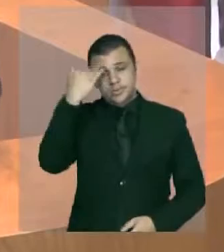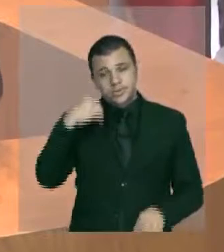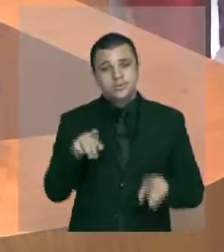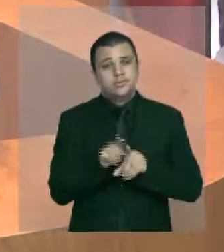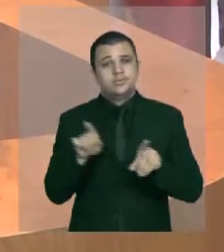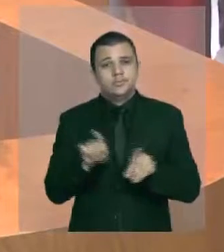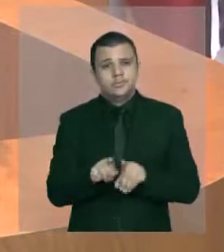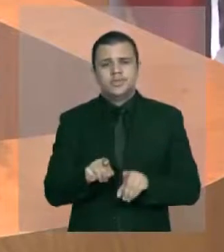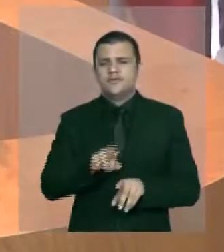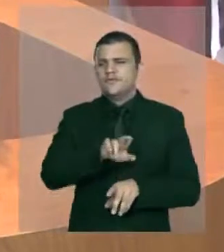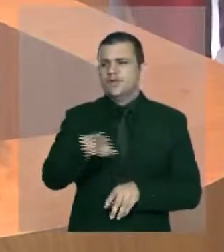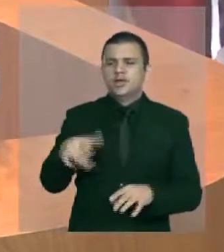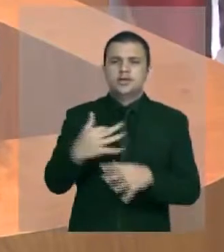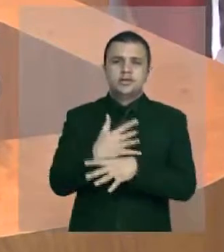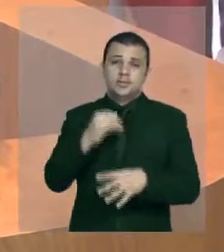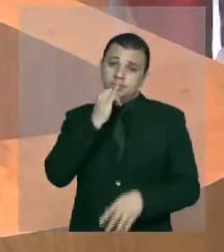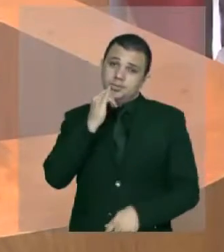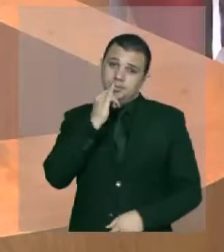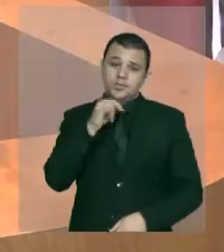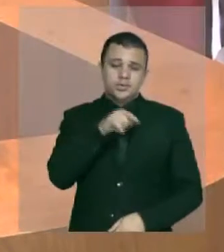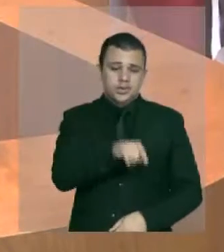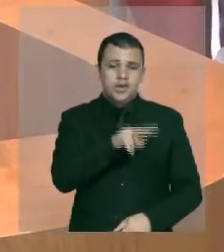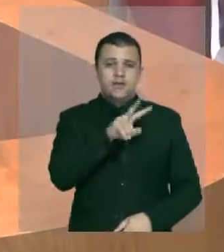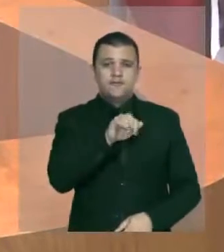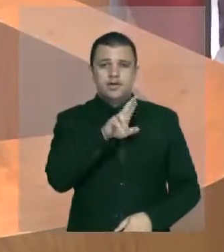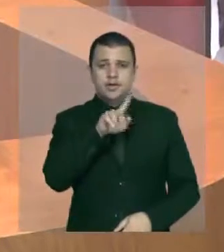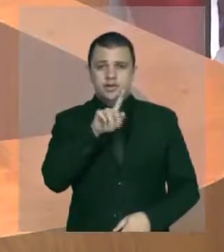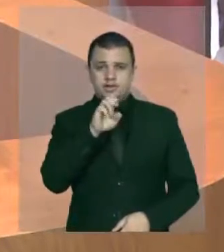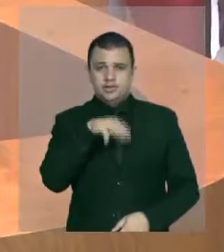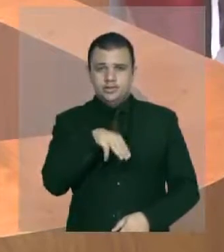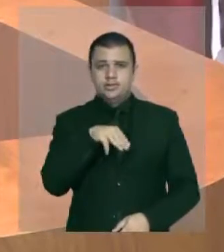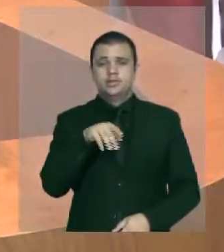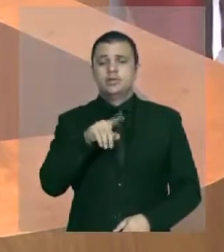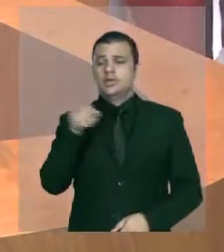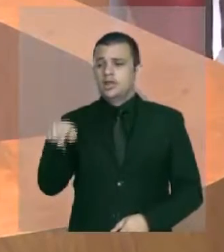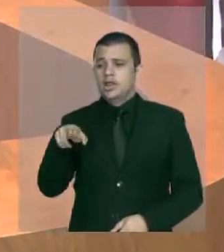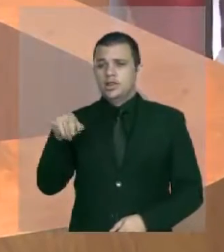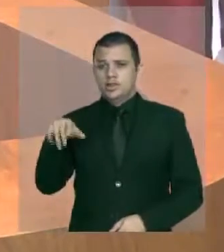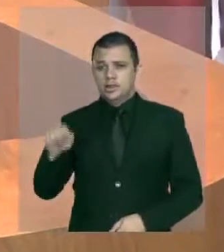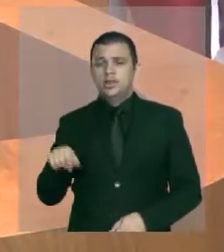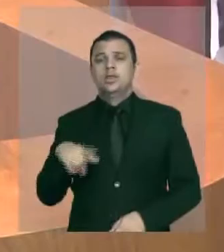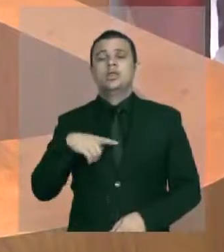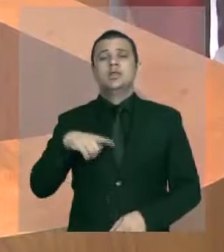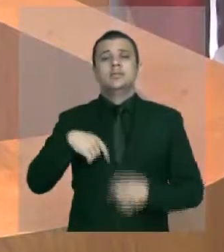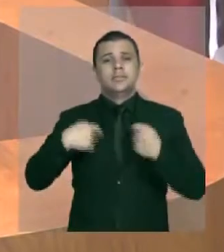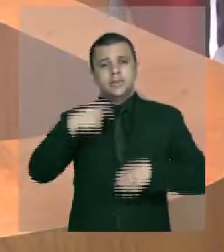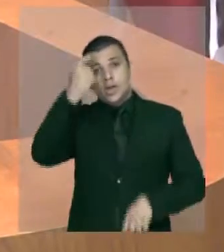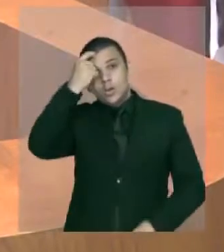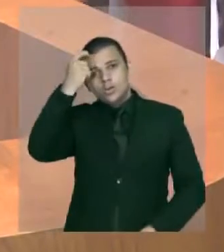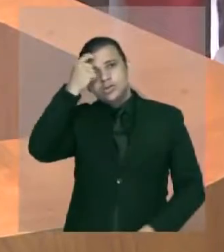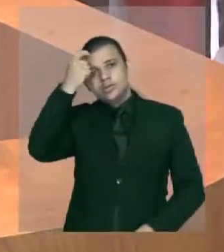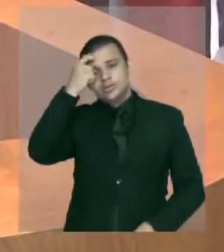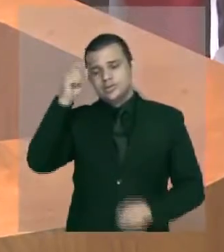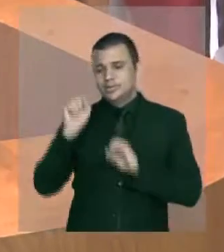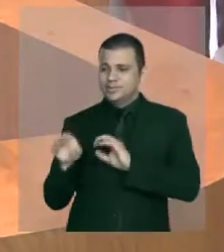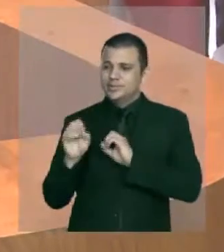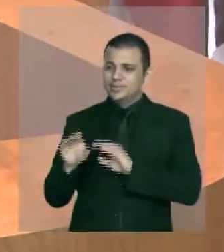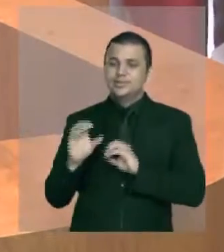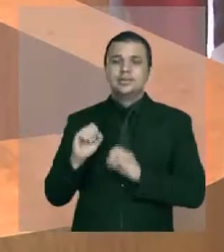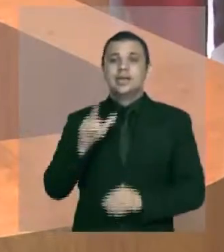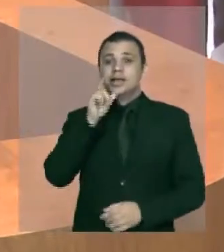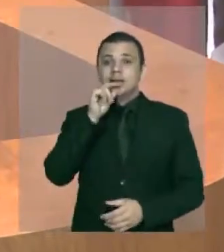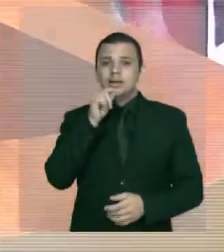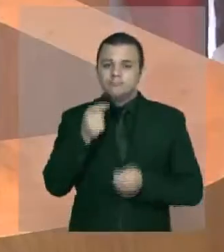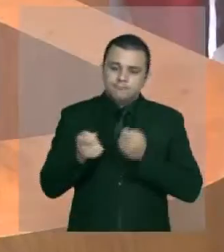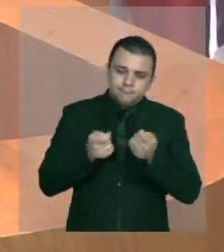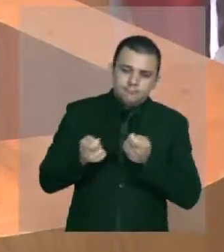cidades, como a cidade de Vargem Grande e Nina Rodrigues, nós temos que ter uma conscientização e um não desperdício da água tratada.